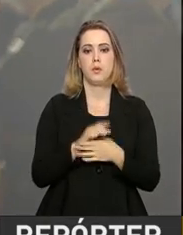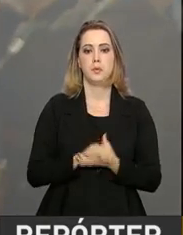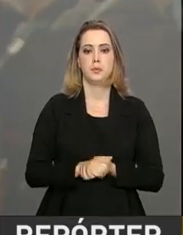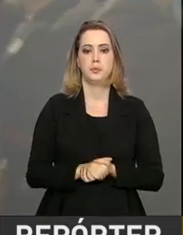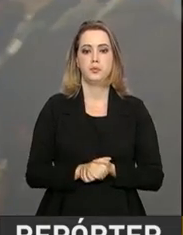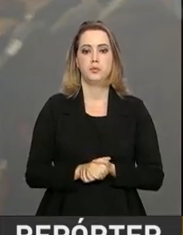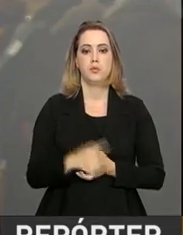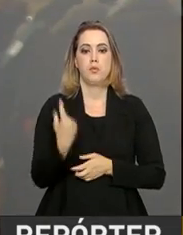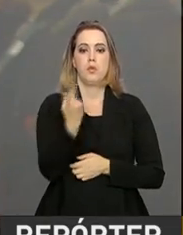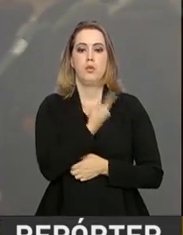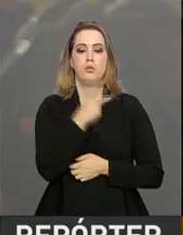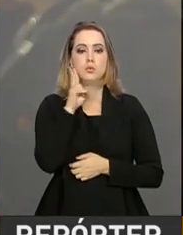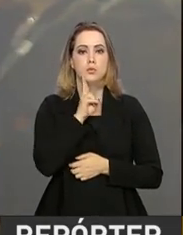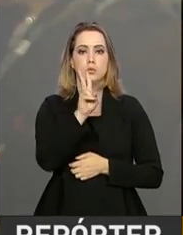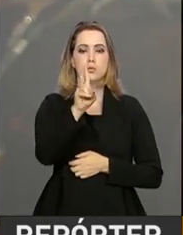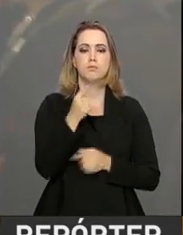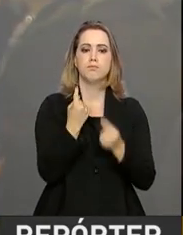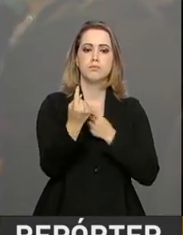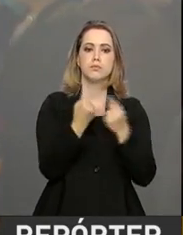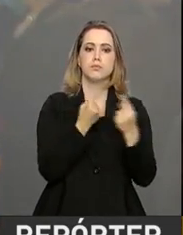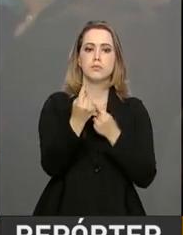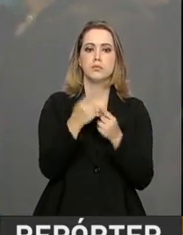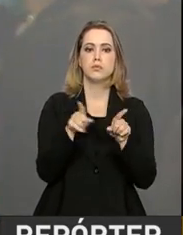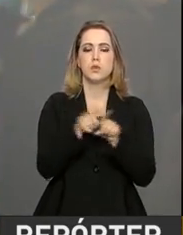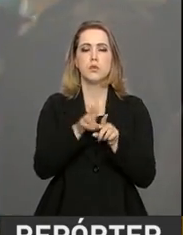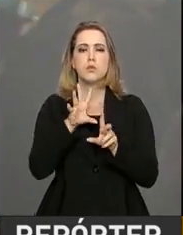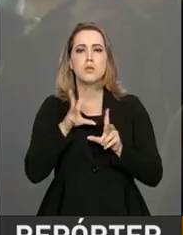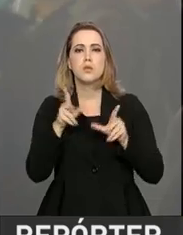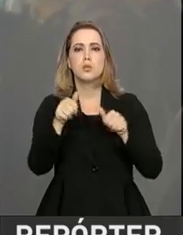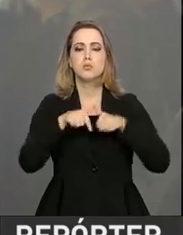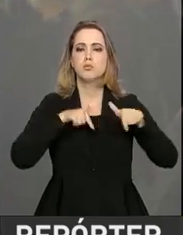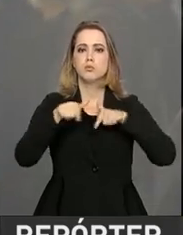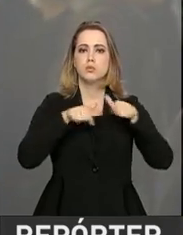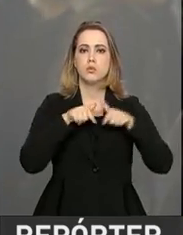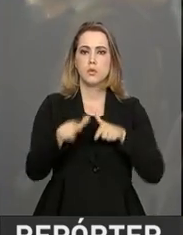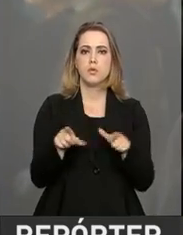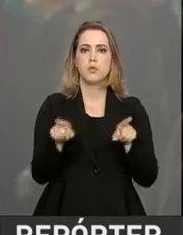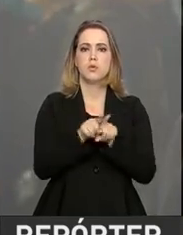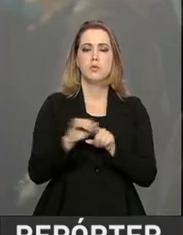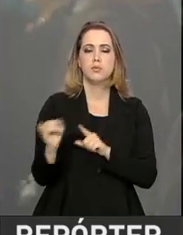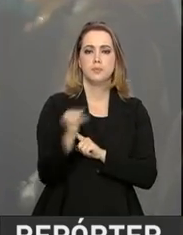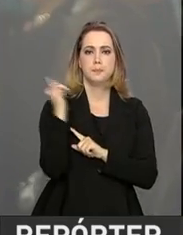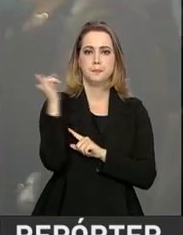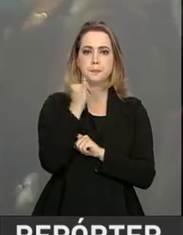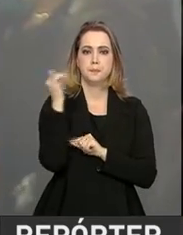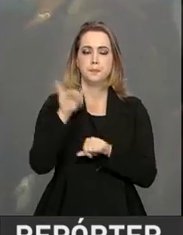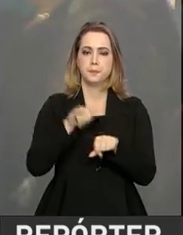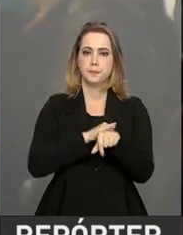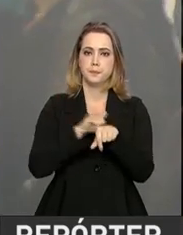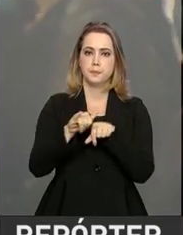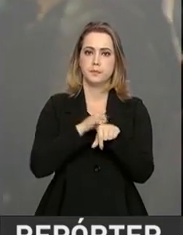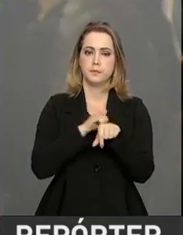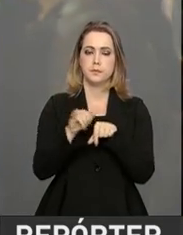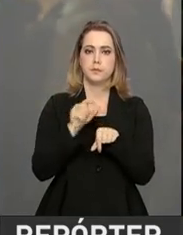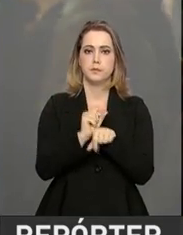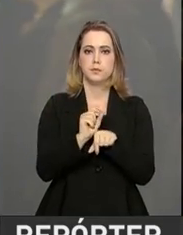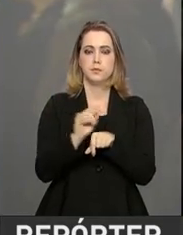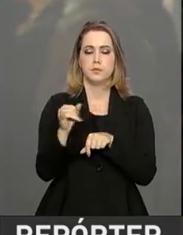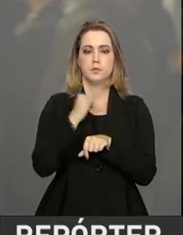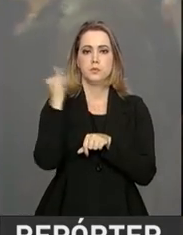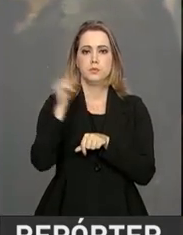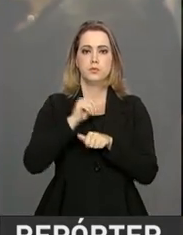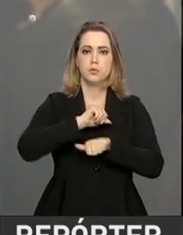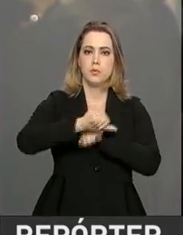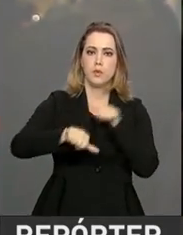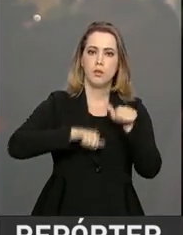dos agraciados, nós vamos ver que todos eles trabalharam em campos sensíveis, importantes, estratégicos e fundamentais para a